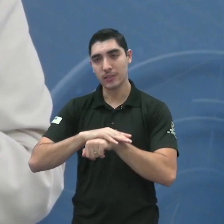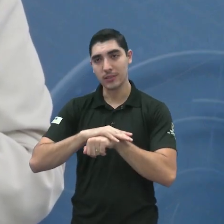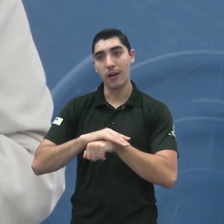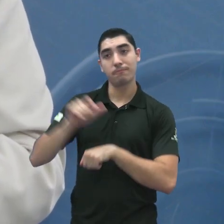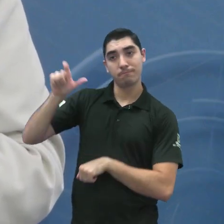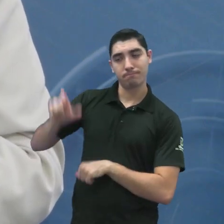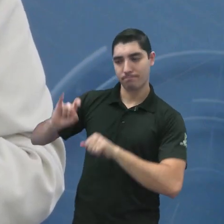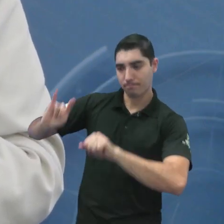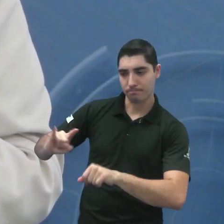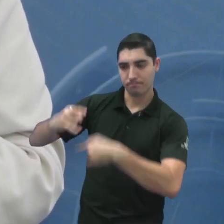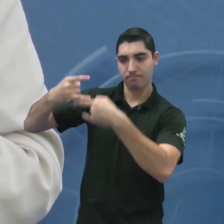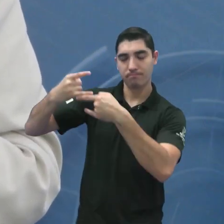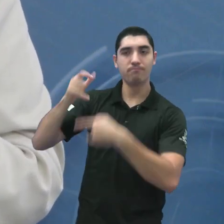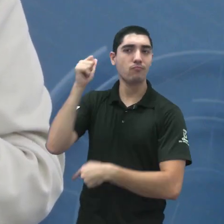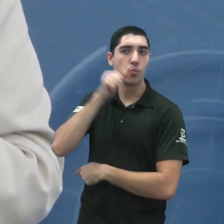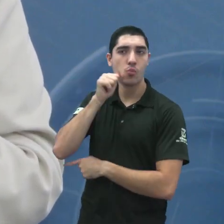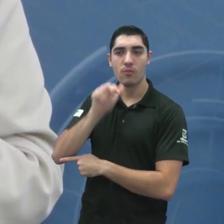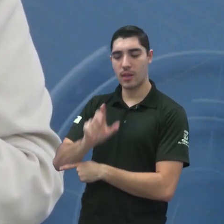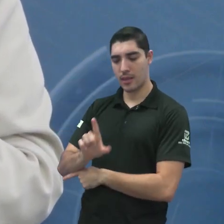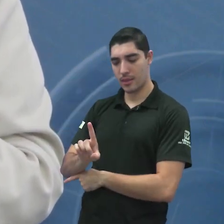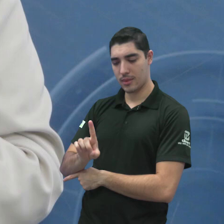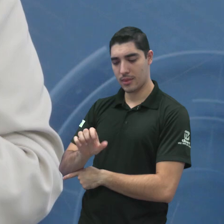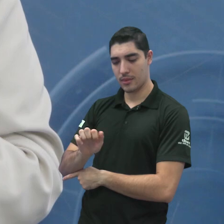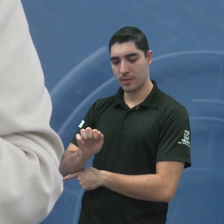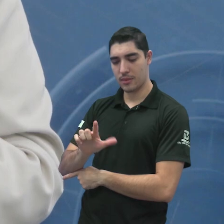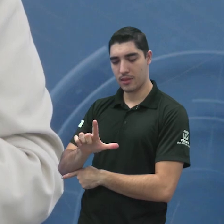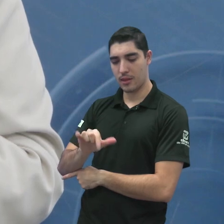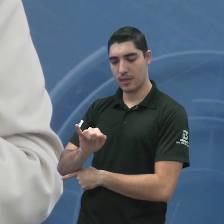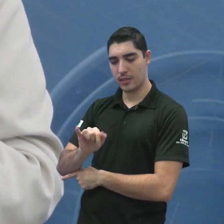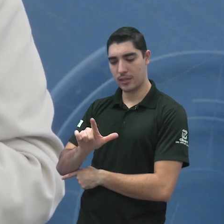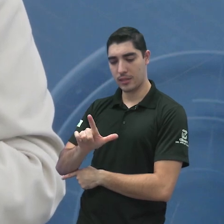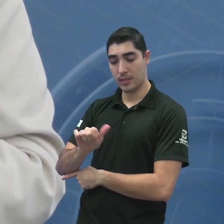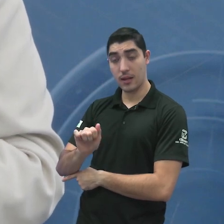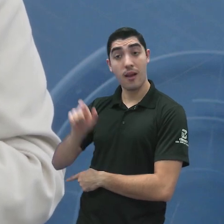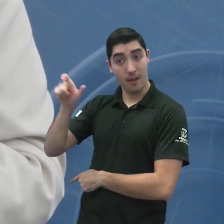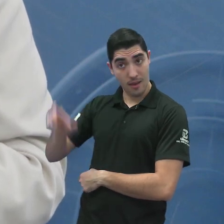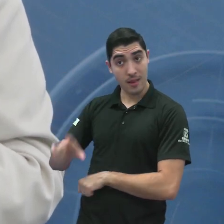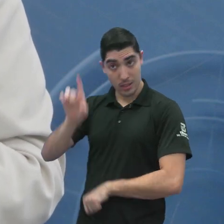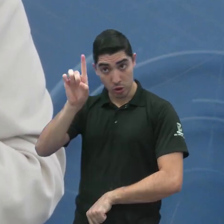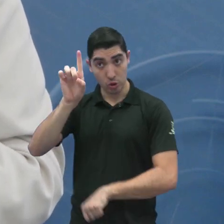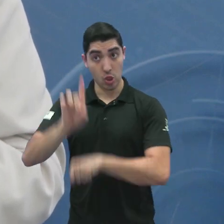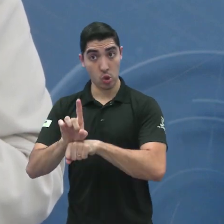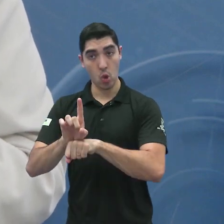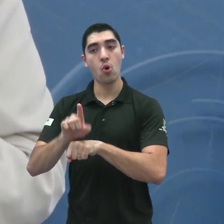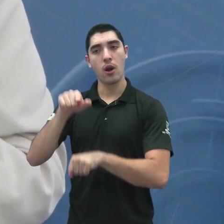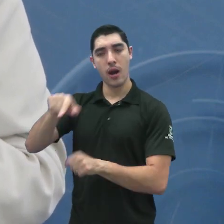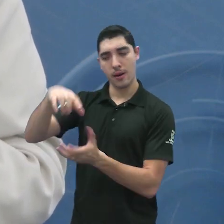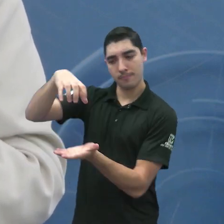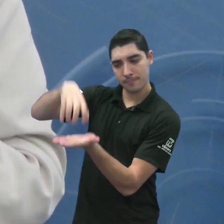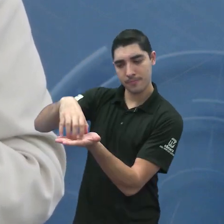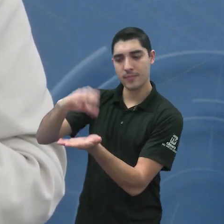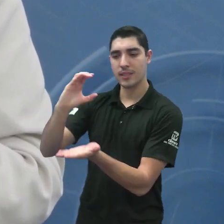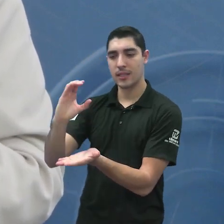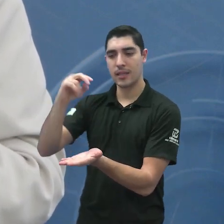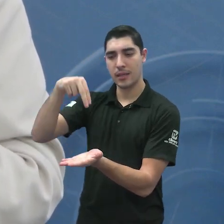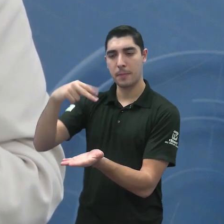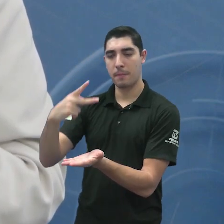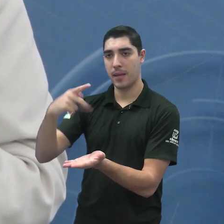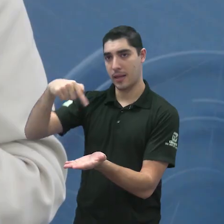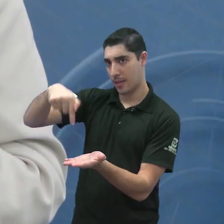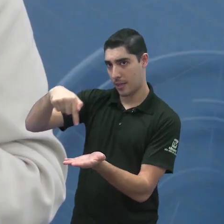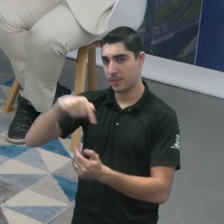com a Dalila Andrade, ela que é diretora de cooperação institucional do CNPq.